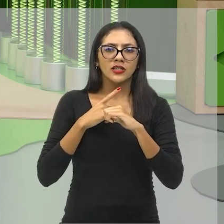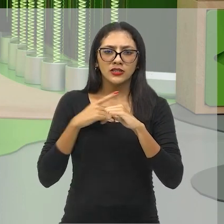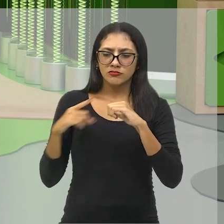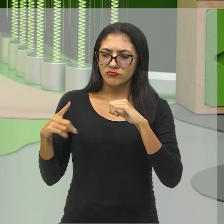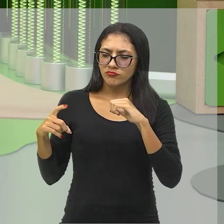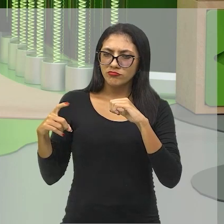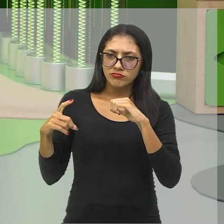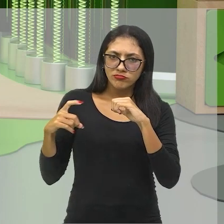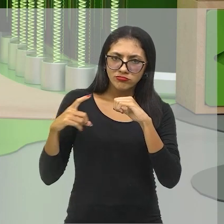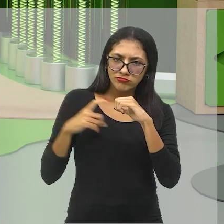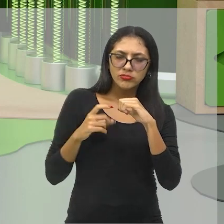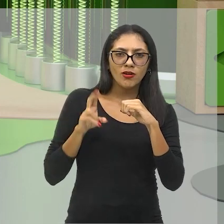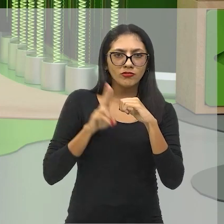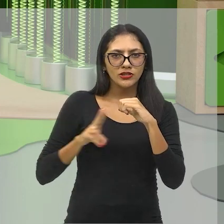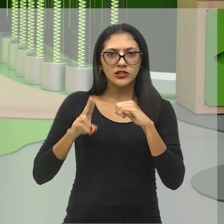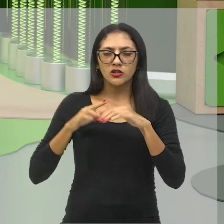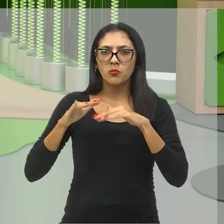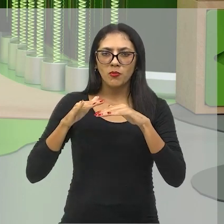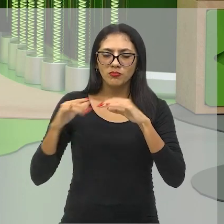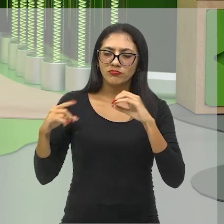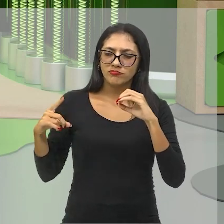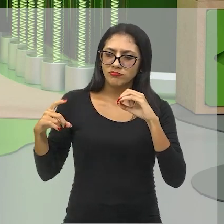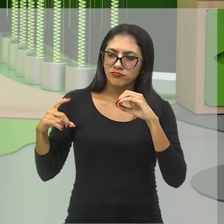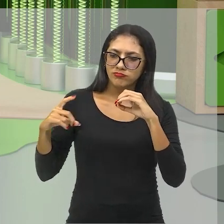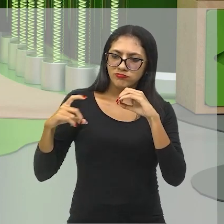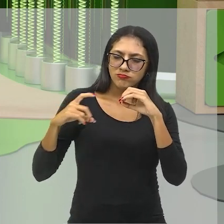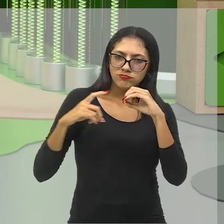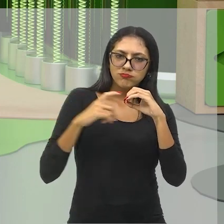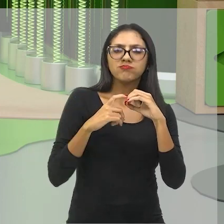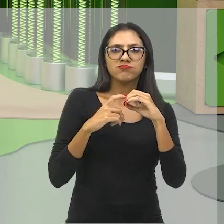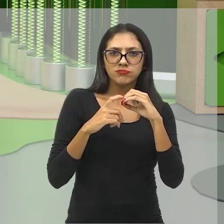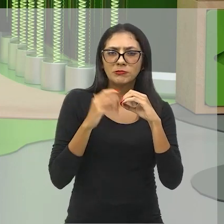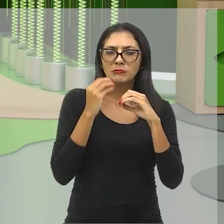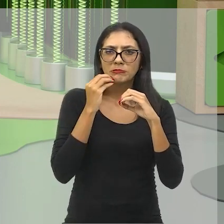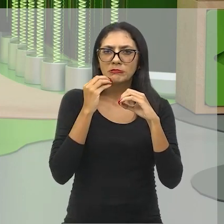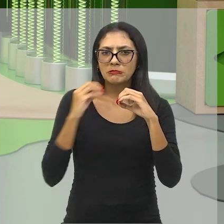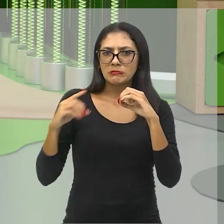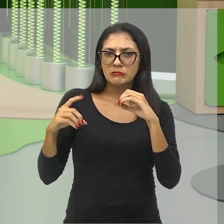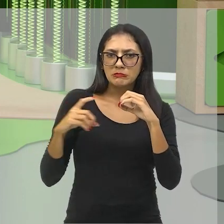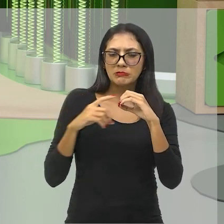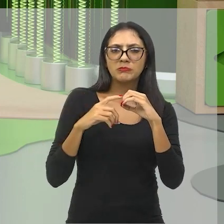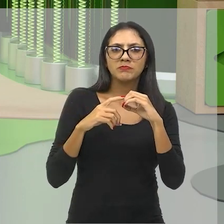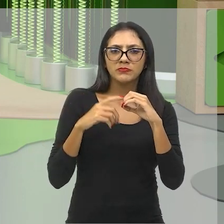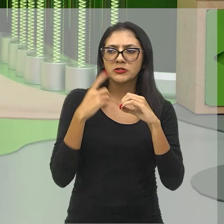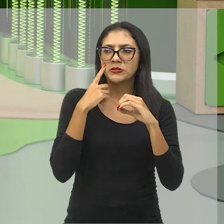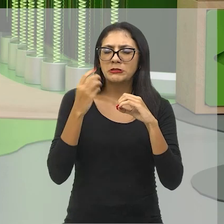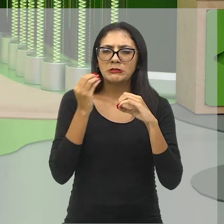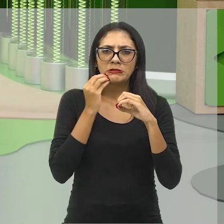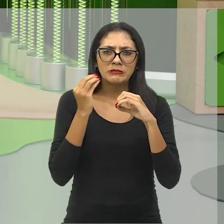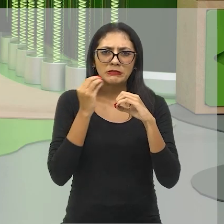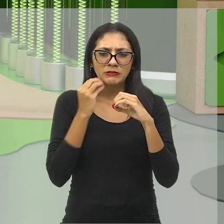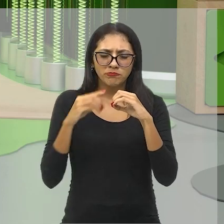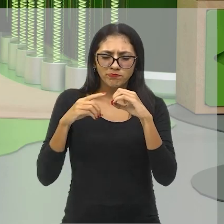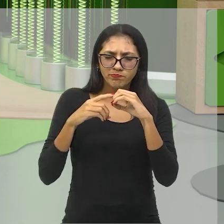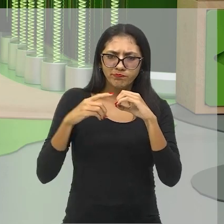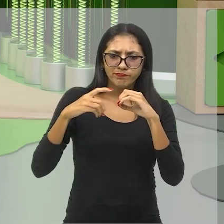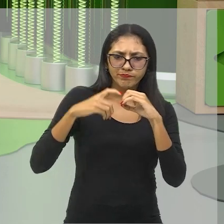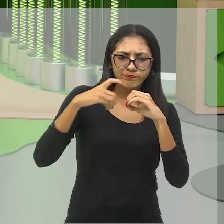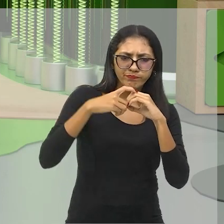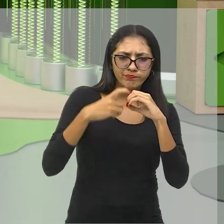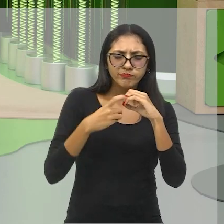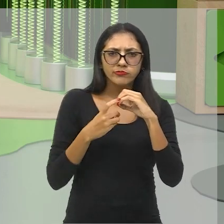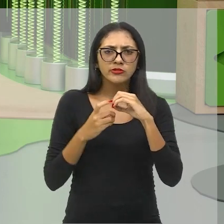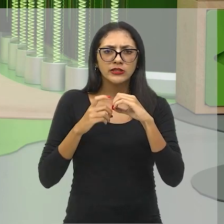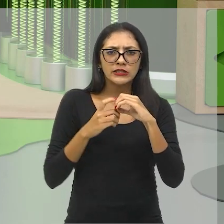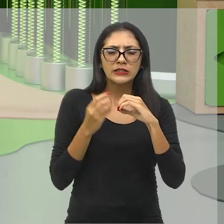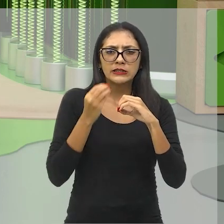nadando, né? Utilizando essa cauda ali nessa corrida para chegar no espermatozoide. Chegaram lá, estão tentando perfurar nessa parede ali,